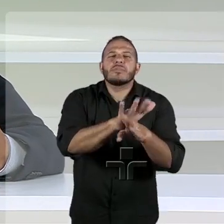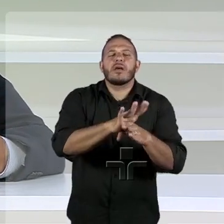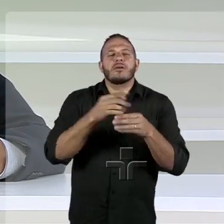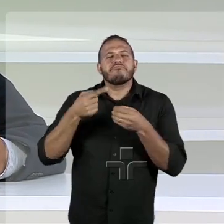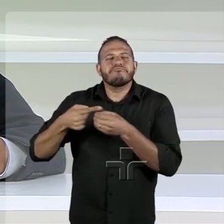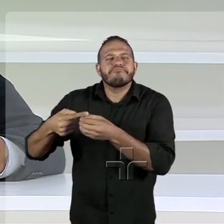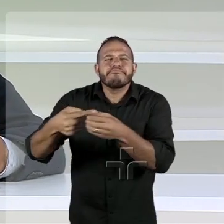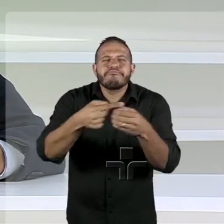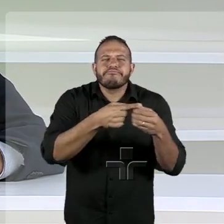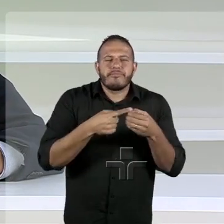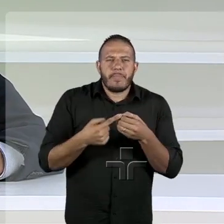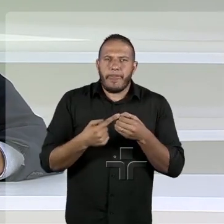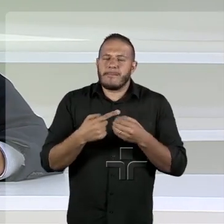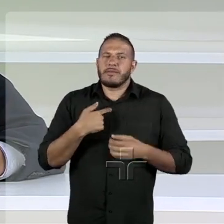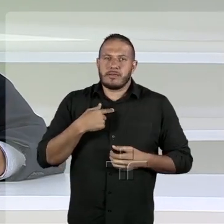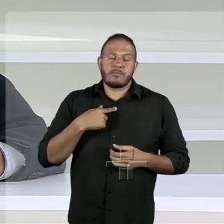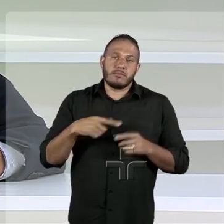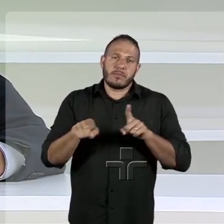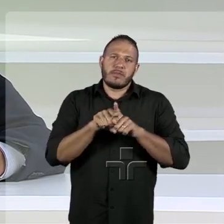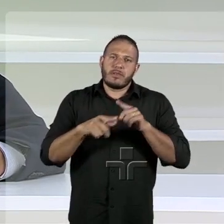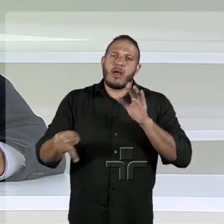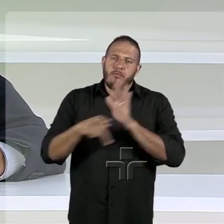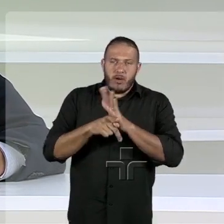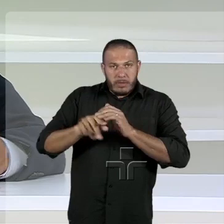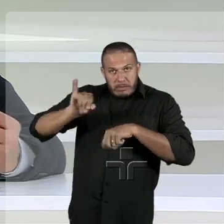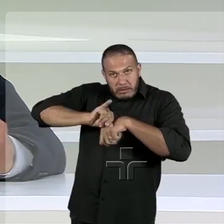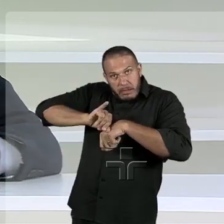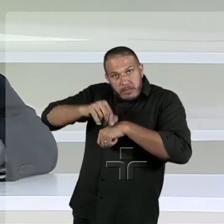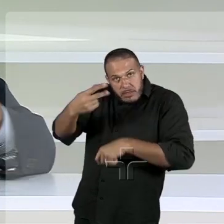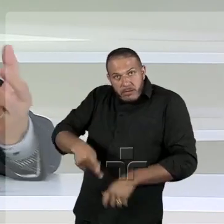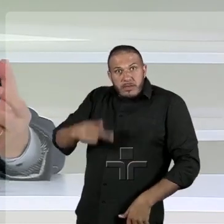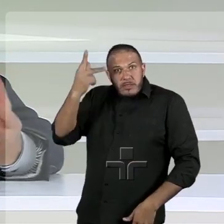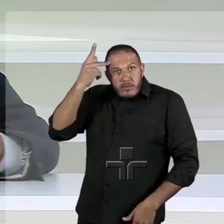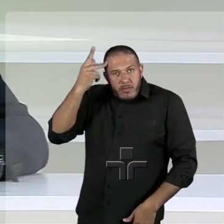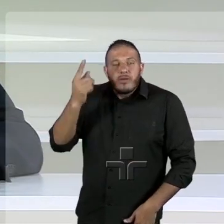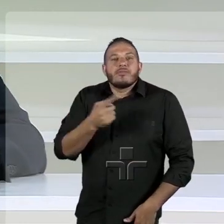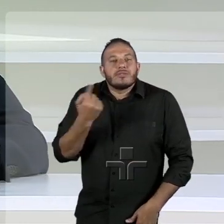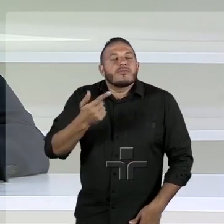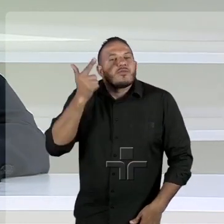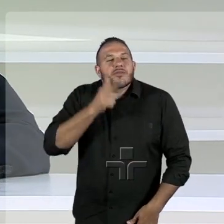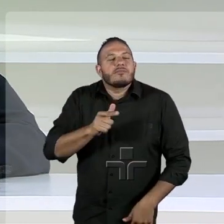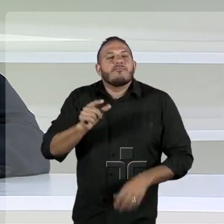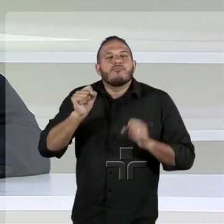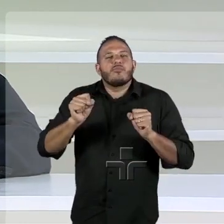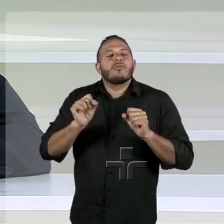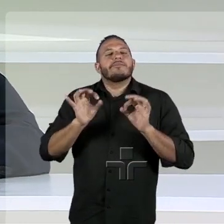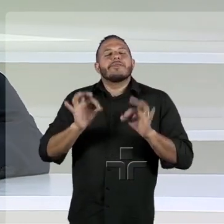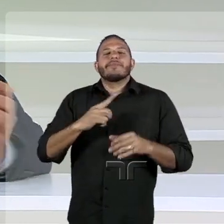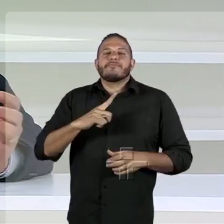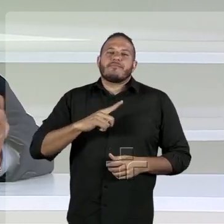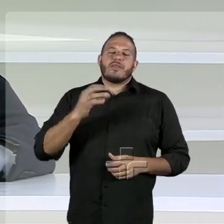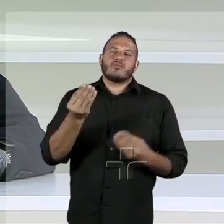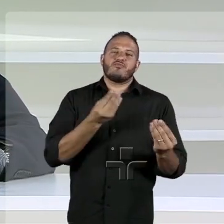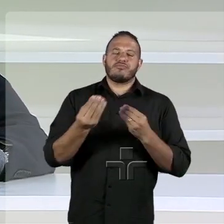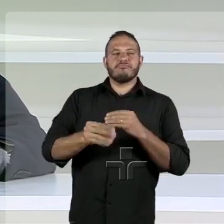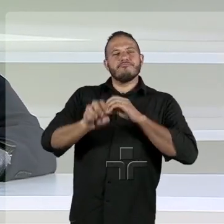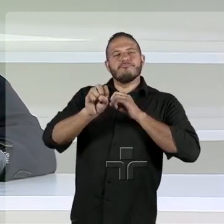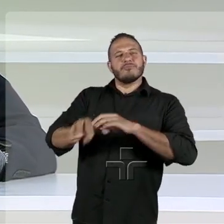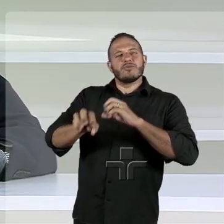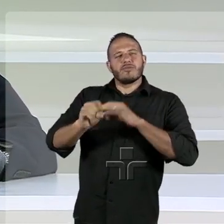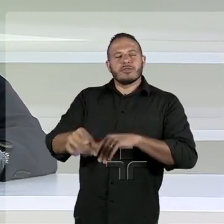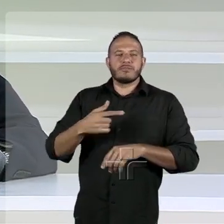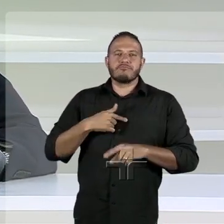né, particularmente a própria capital, São Paulo, para que a gente possa ter uma educação que,